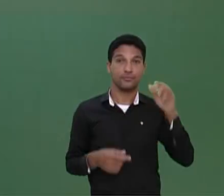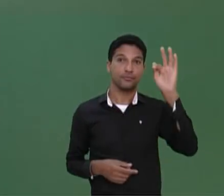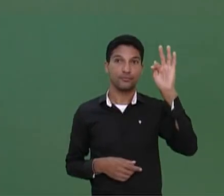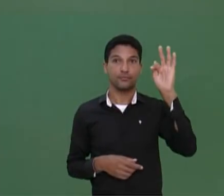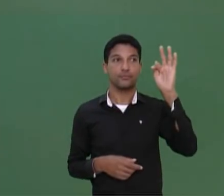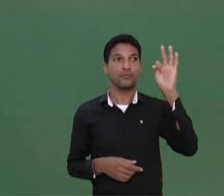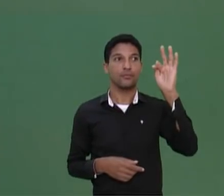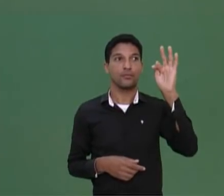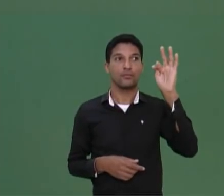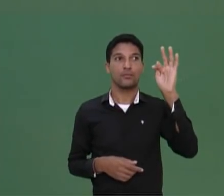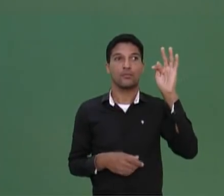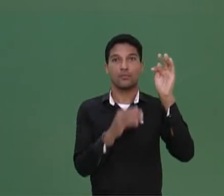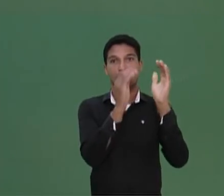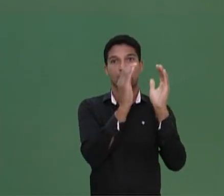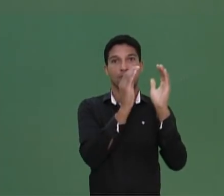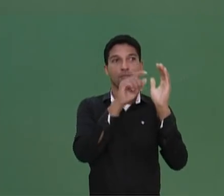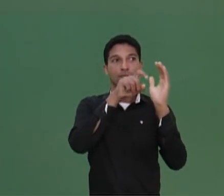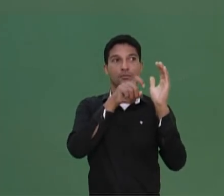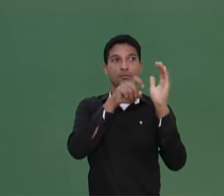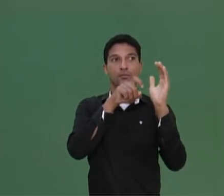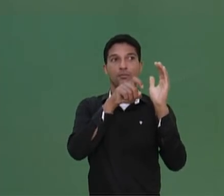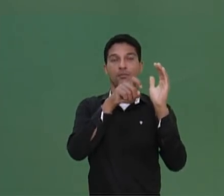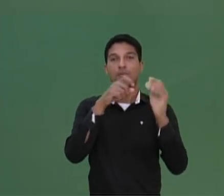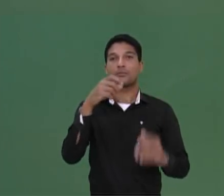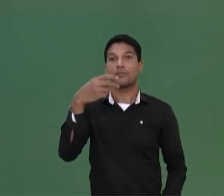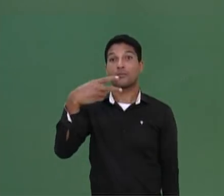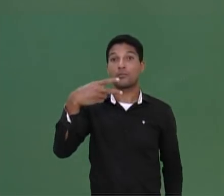2x ao quadrado menos 4x